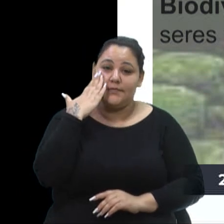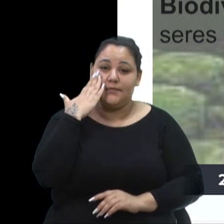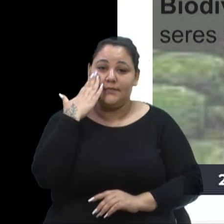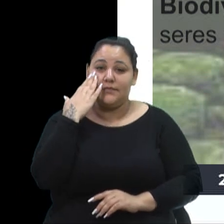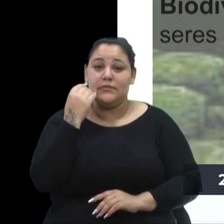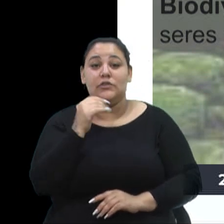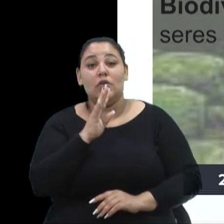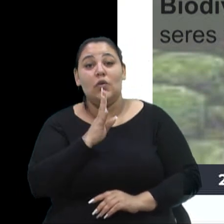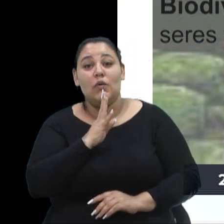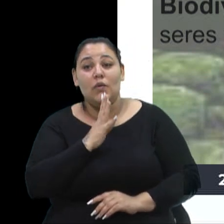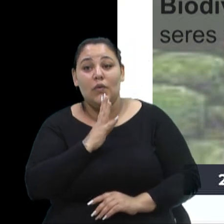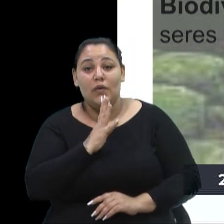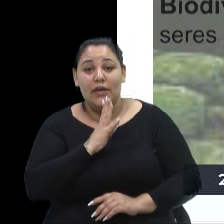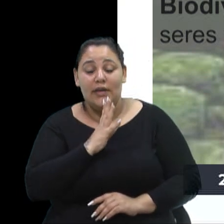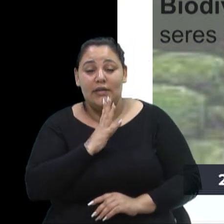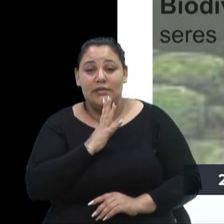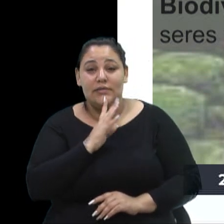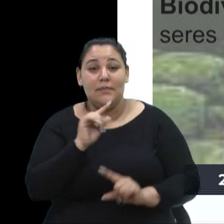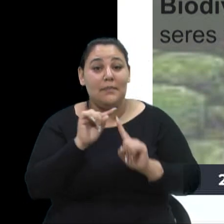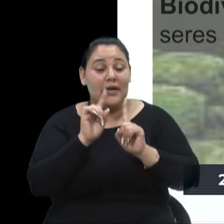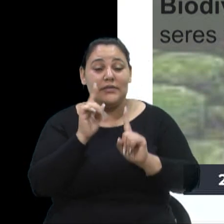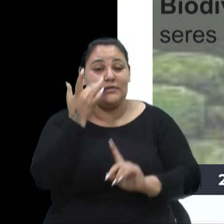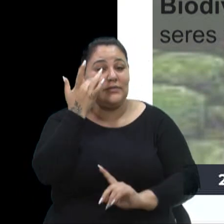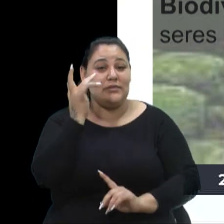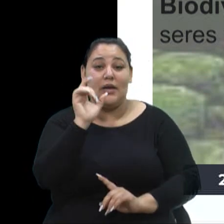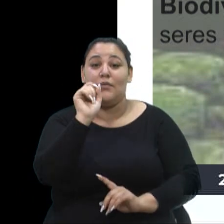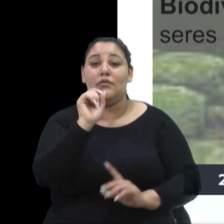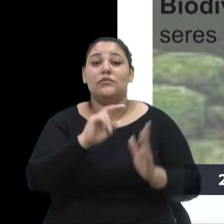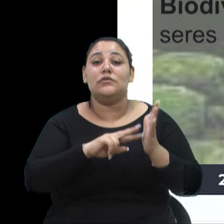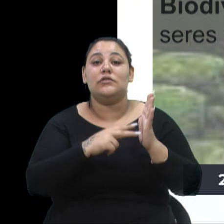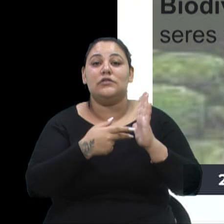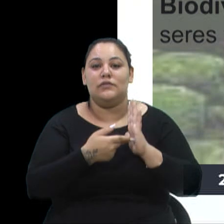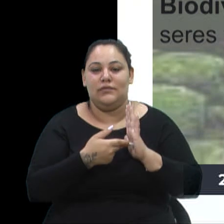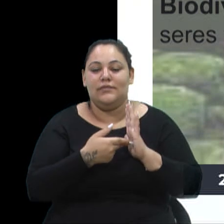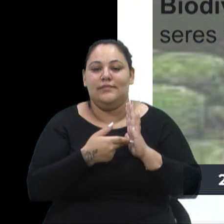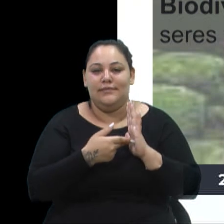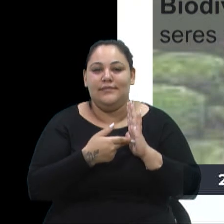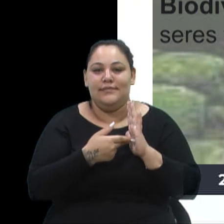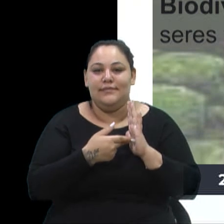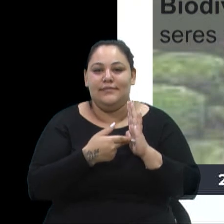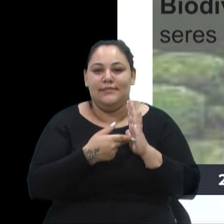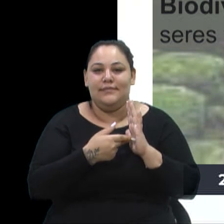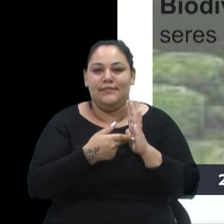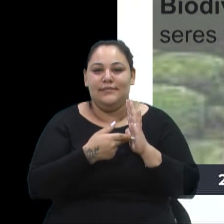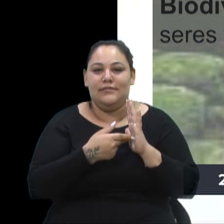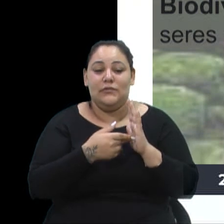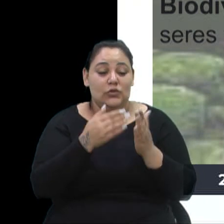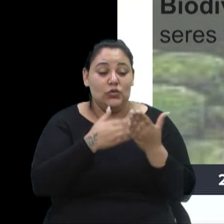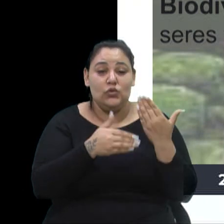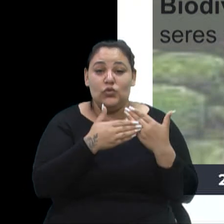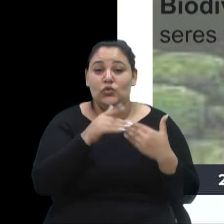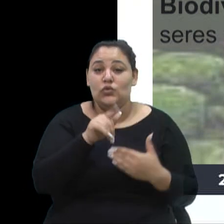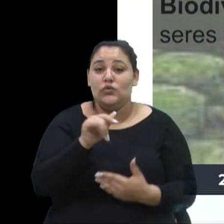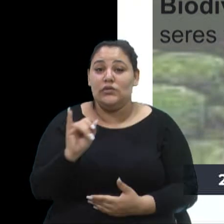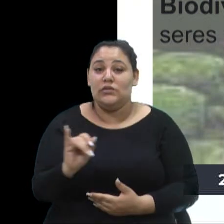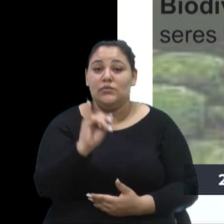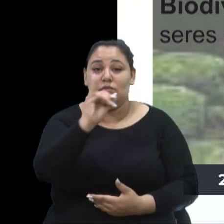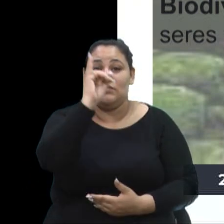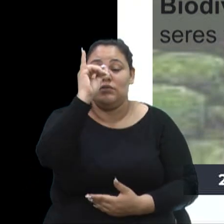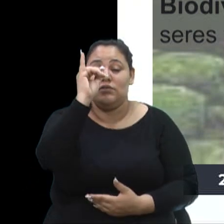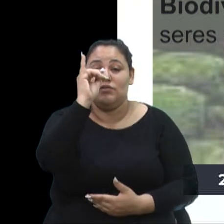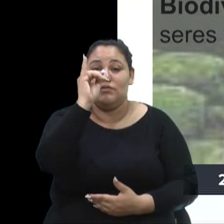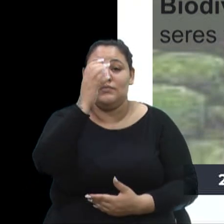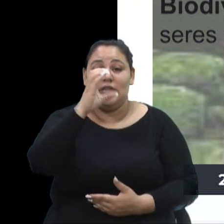conhecem os termos, mas não sabem o que significa. O bioma, e todas elas são importantes para a natureza e para a ciência e